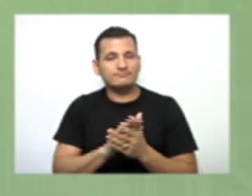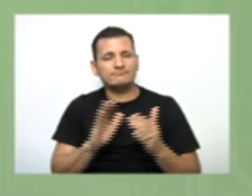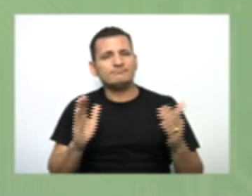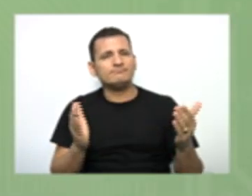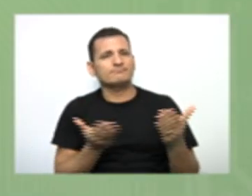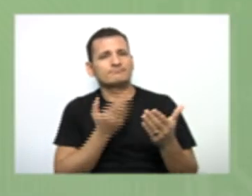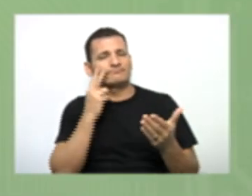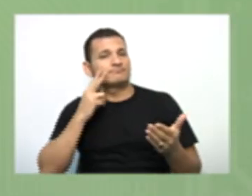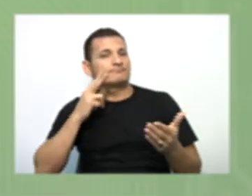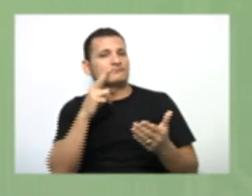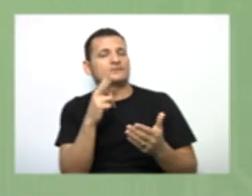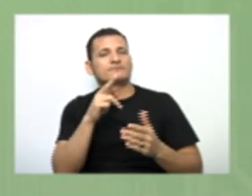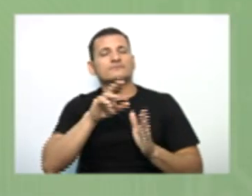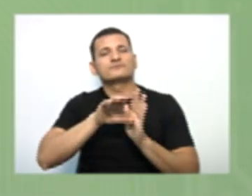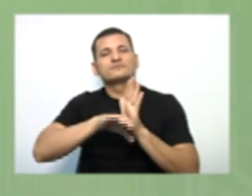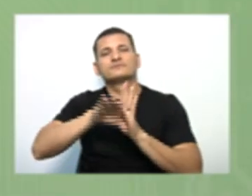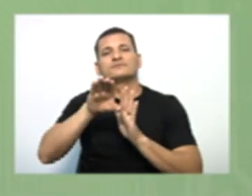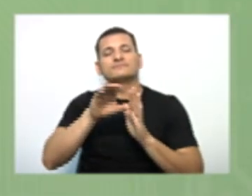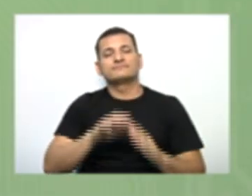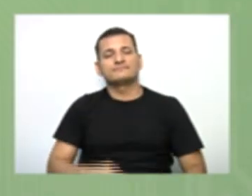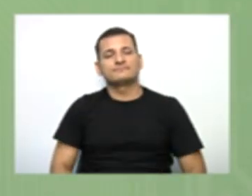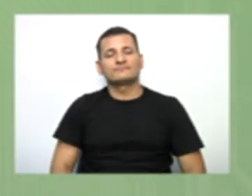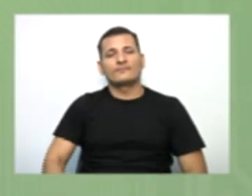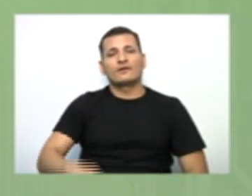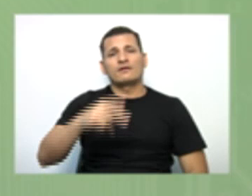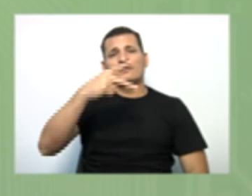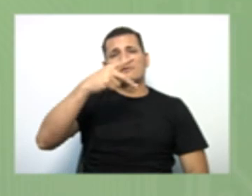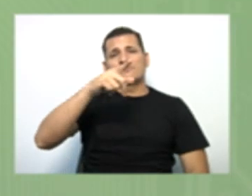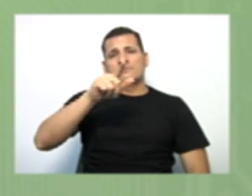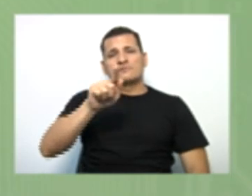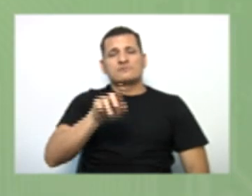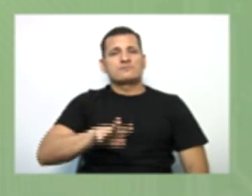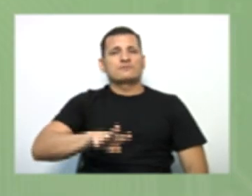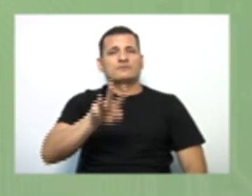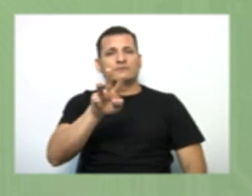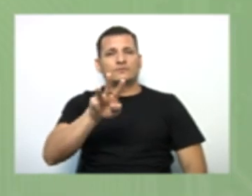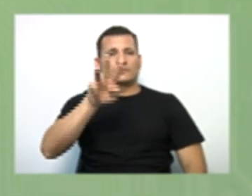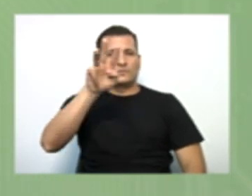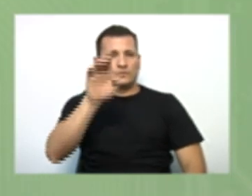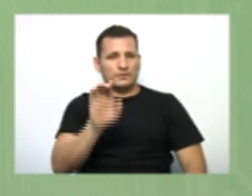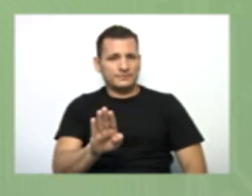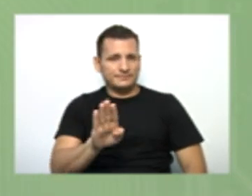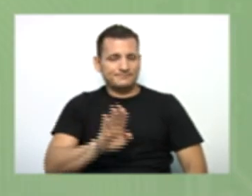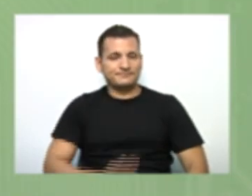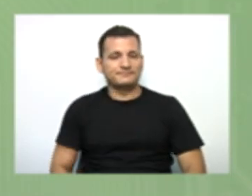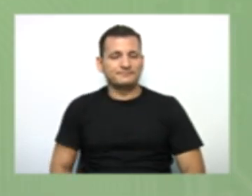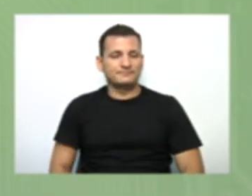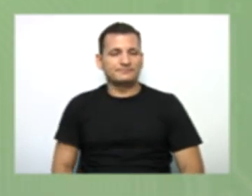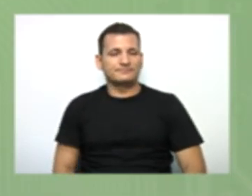que define isso daqui. Uma página web, eu vou trocar minha canetinha.